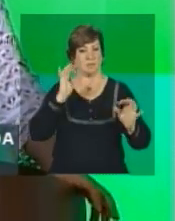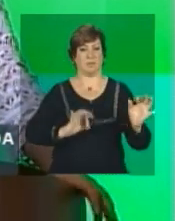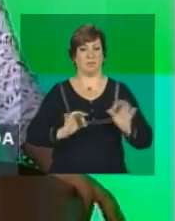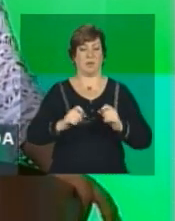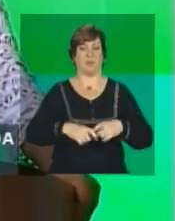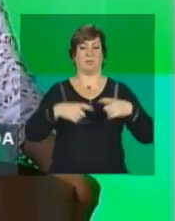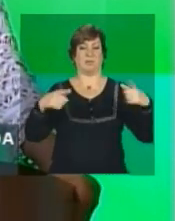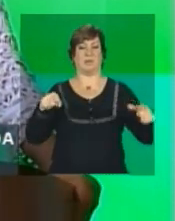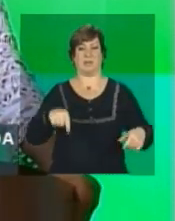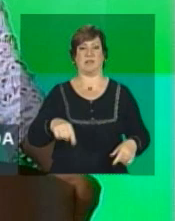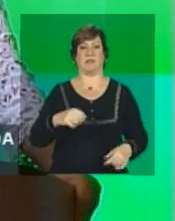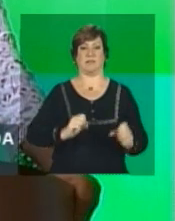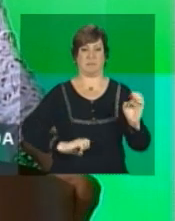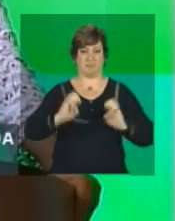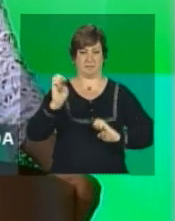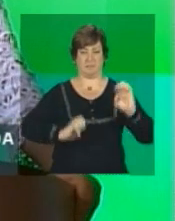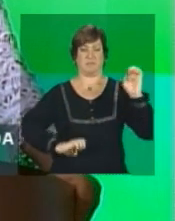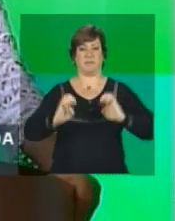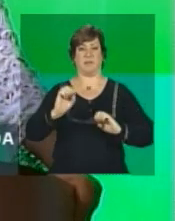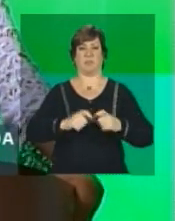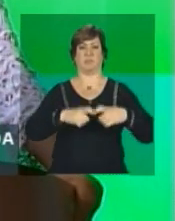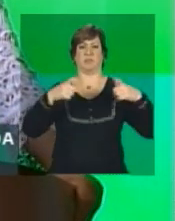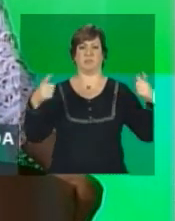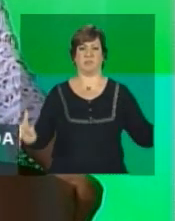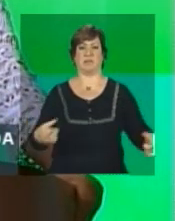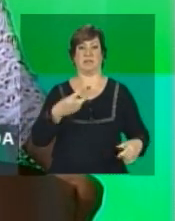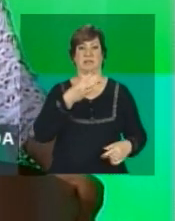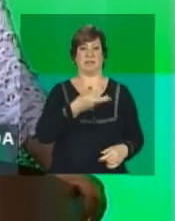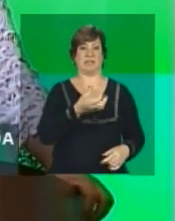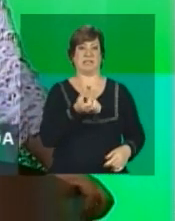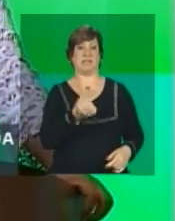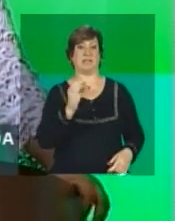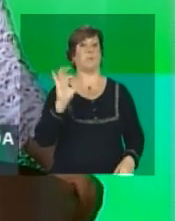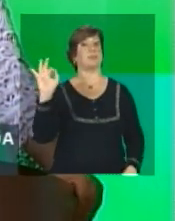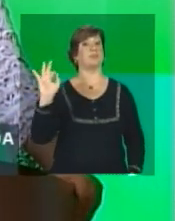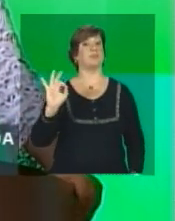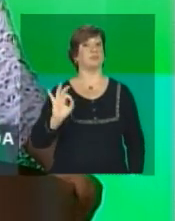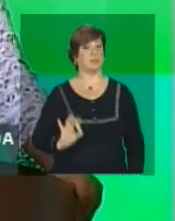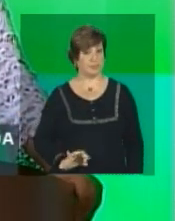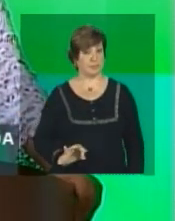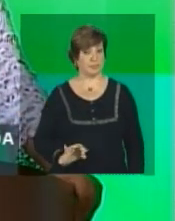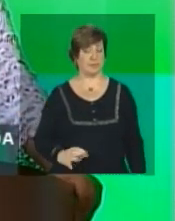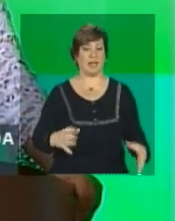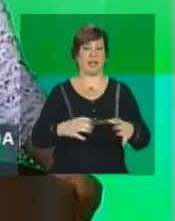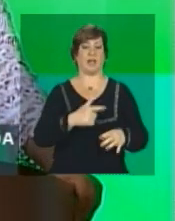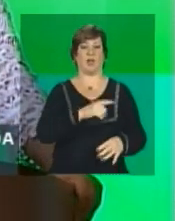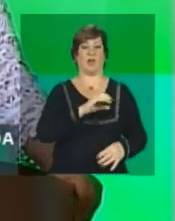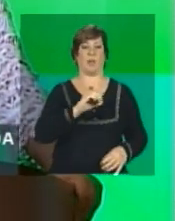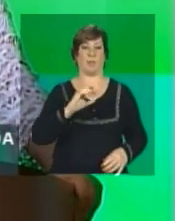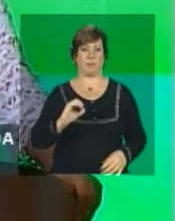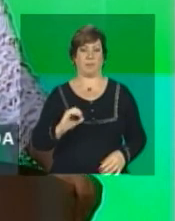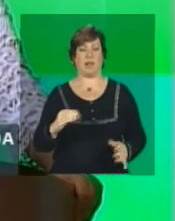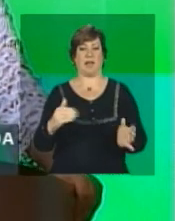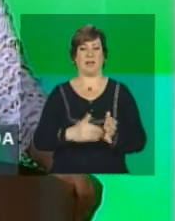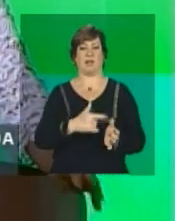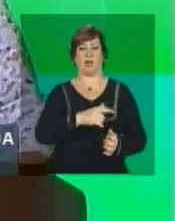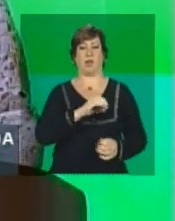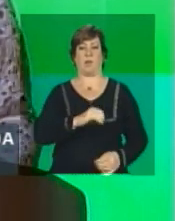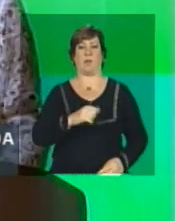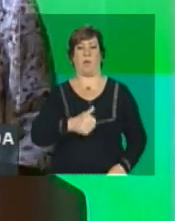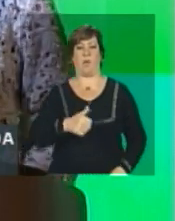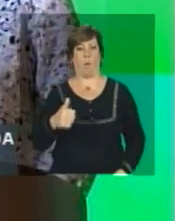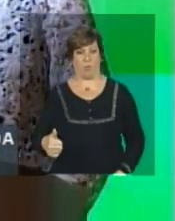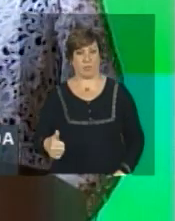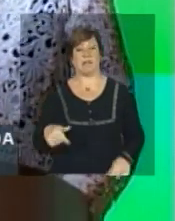expansão da Petrobras, aumentou 360%. Entre 2000 e 2011. E isso